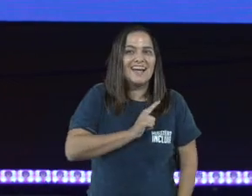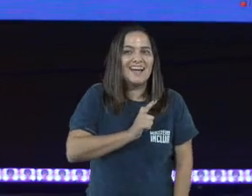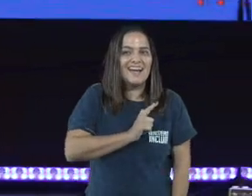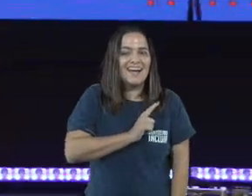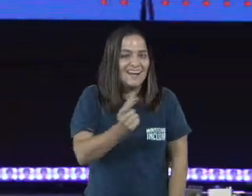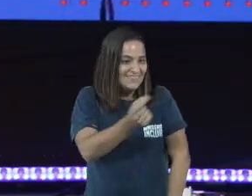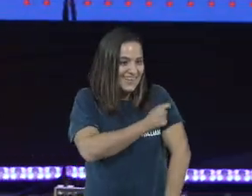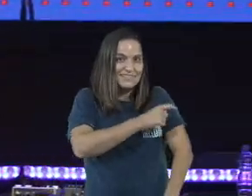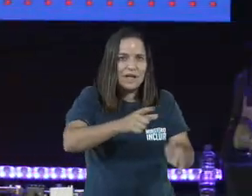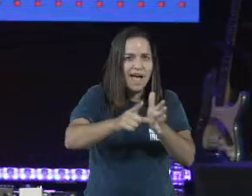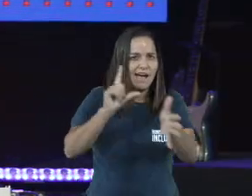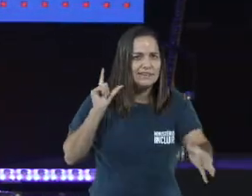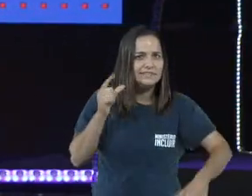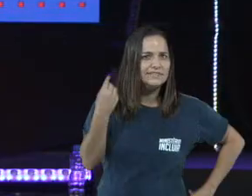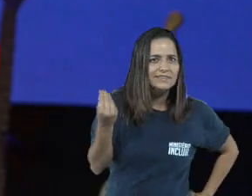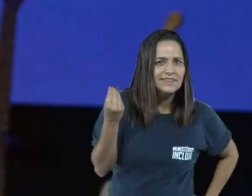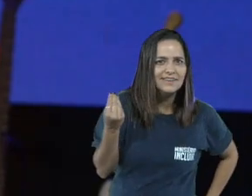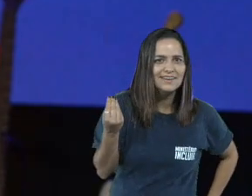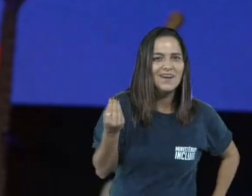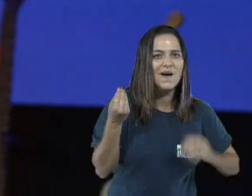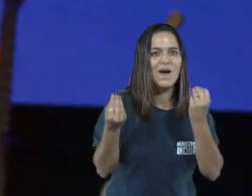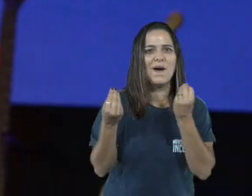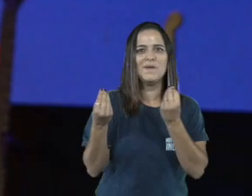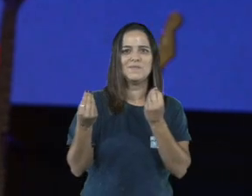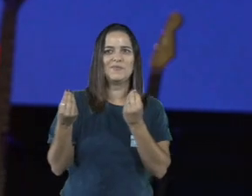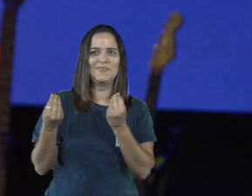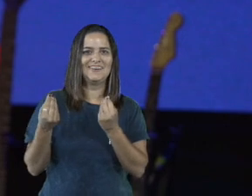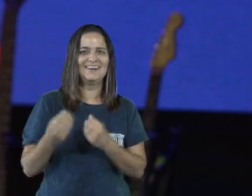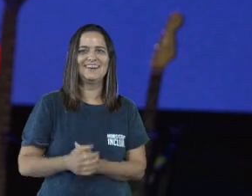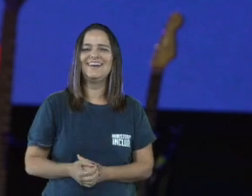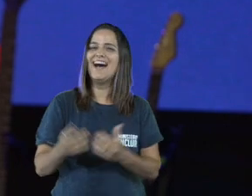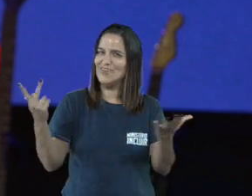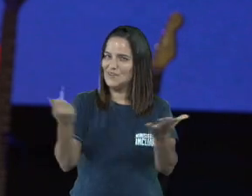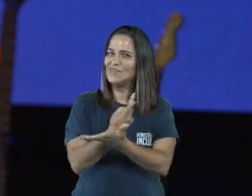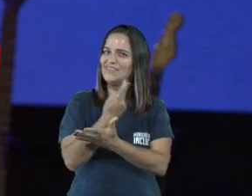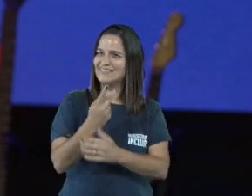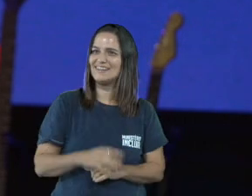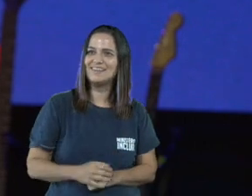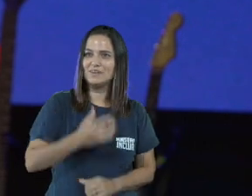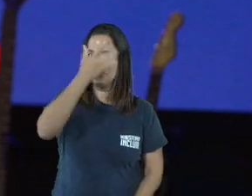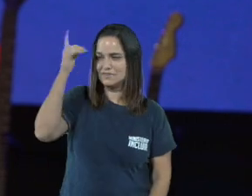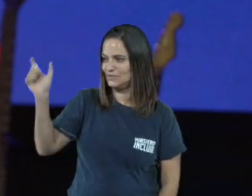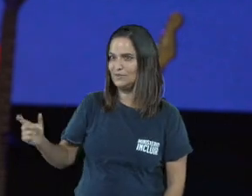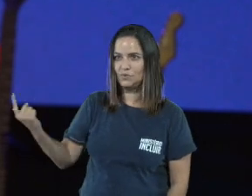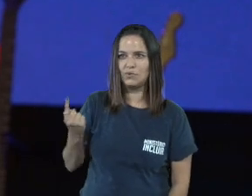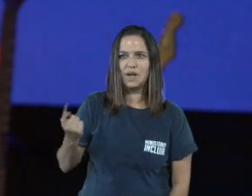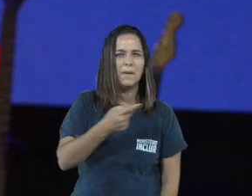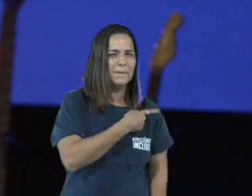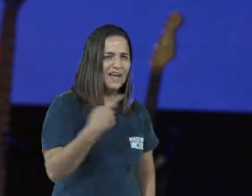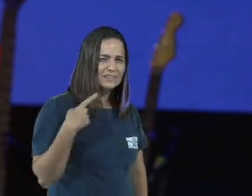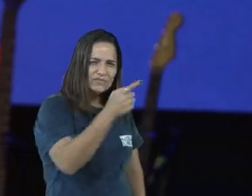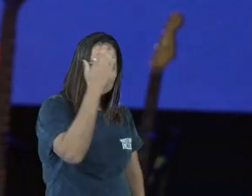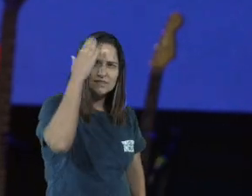um dia uma pessoa me procurou falei para sua só tá sabendo estão vendendo um CD de mensagens eu lá em Madureira faz meu Deus do